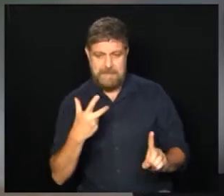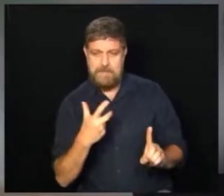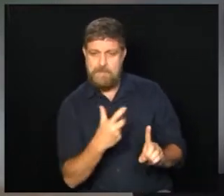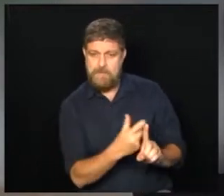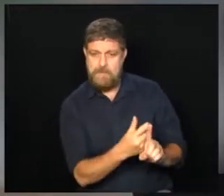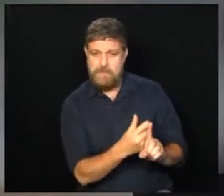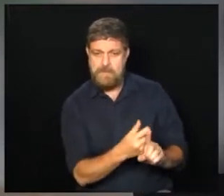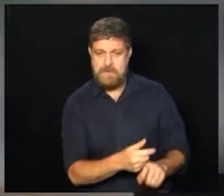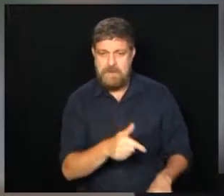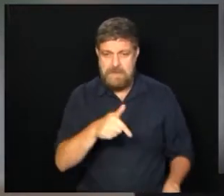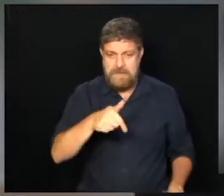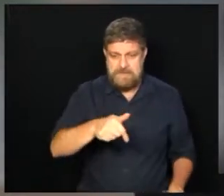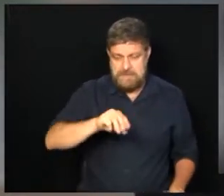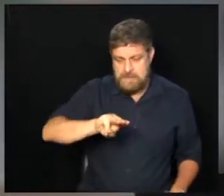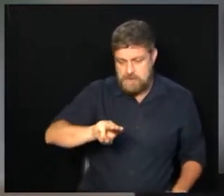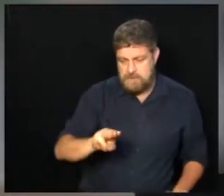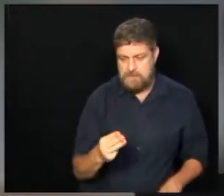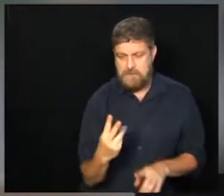vacina